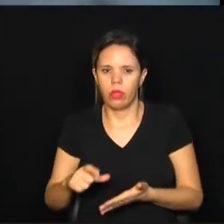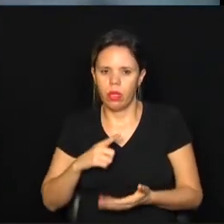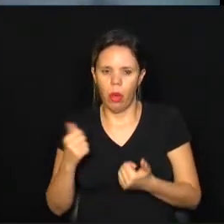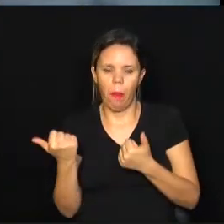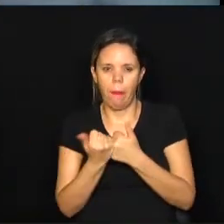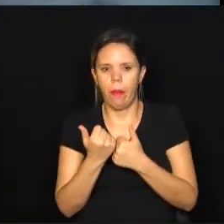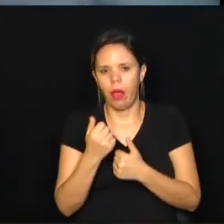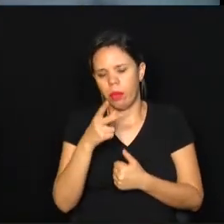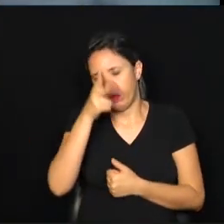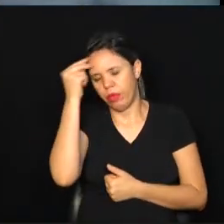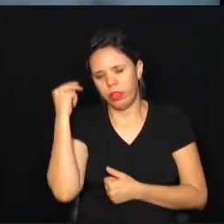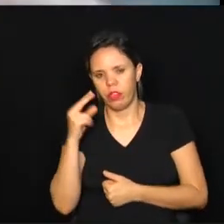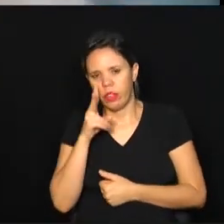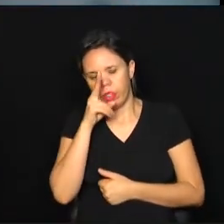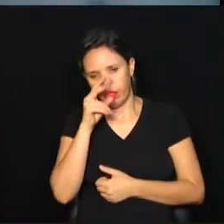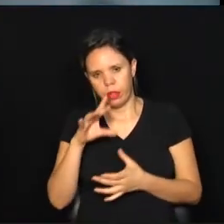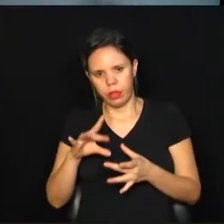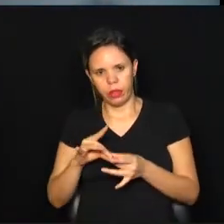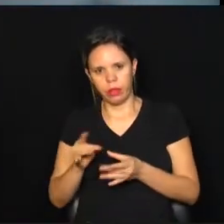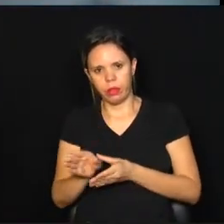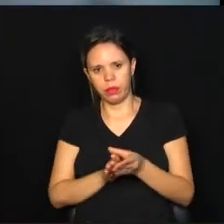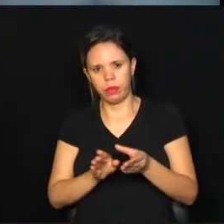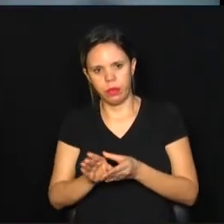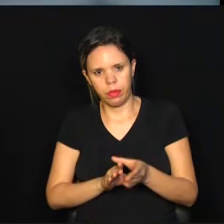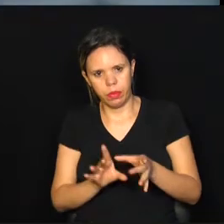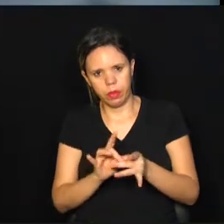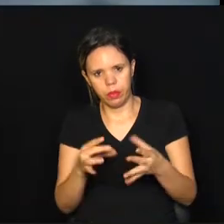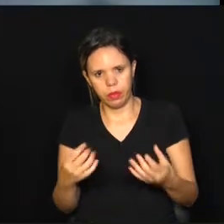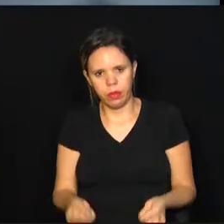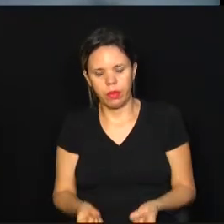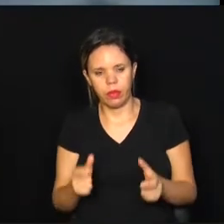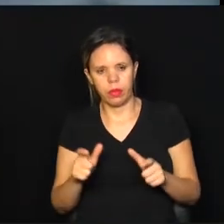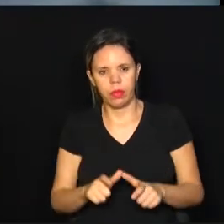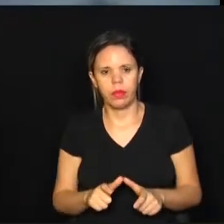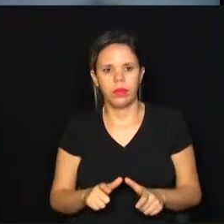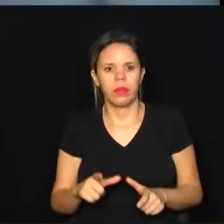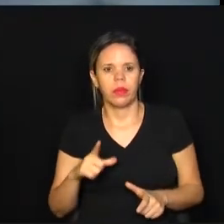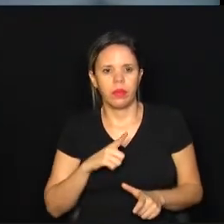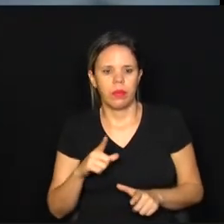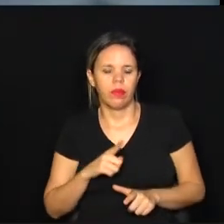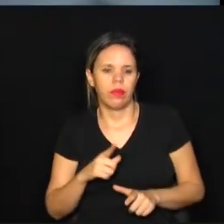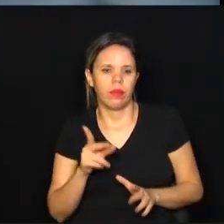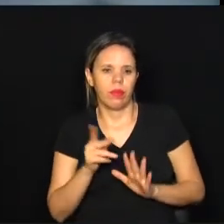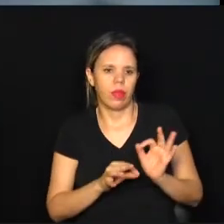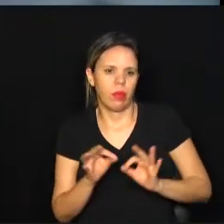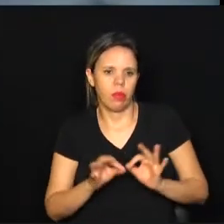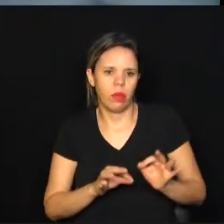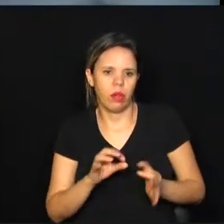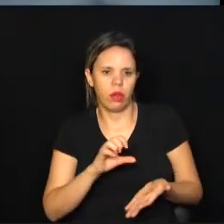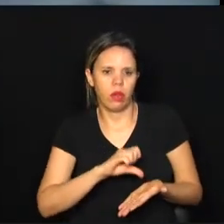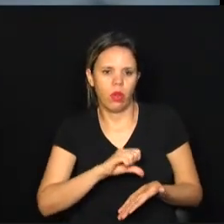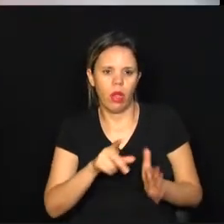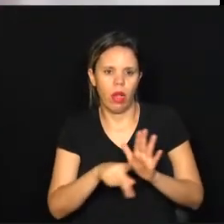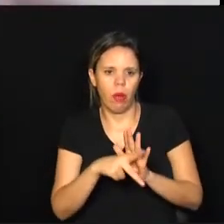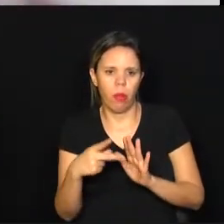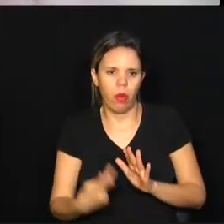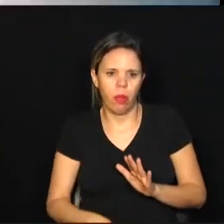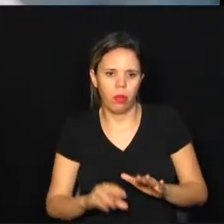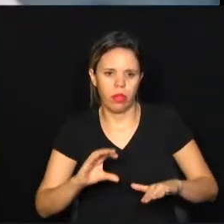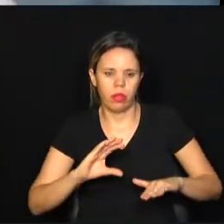subprefeitura forte, com conselhos deliberativos locais, com um plano local, né? Que ele não é que o plano local